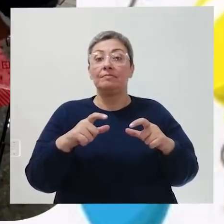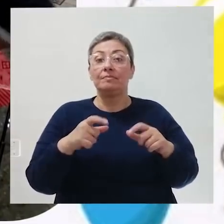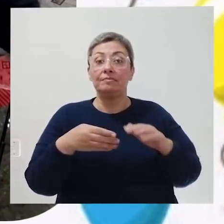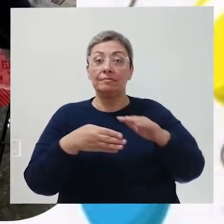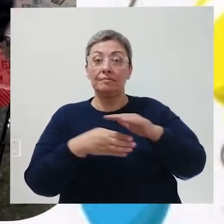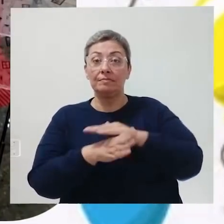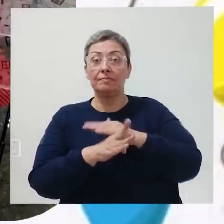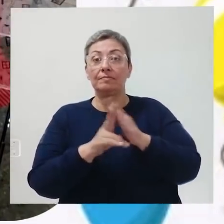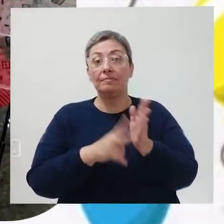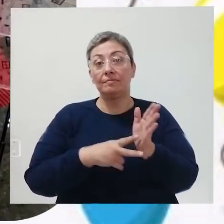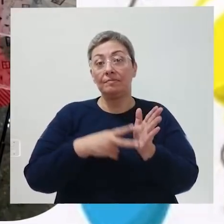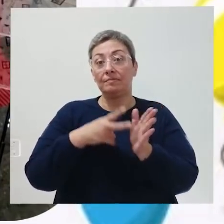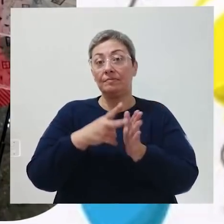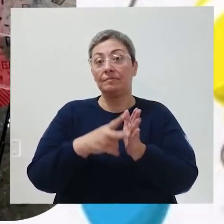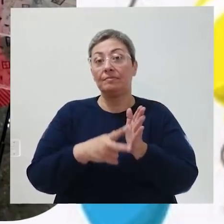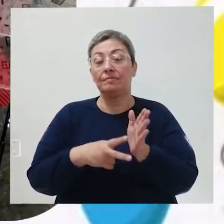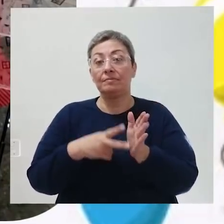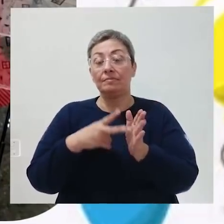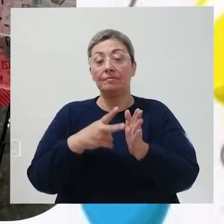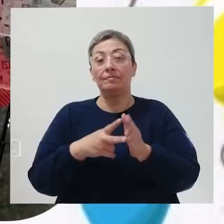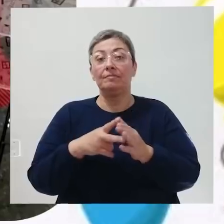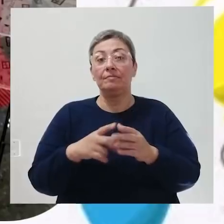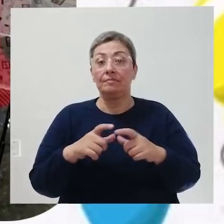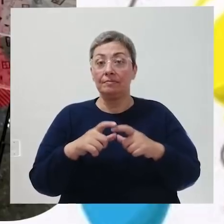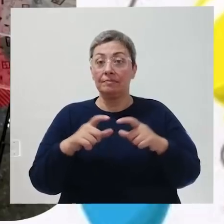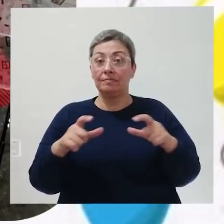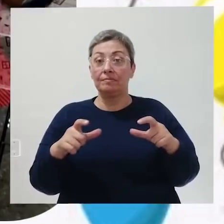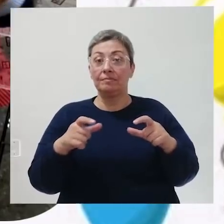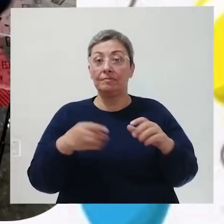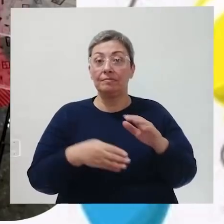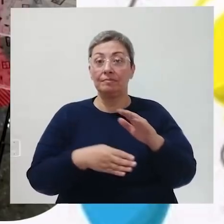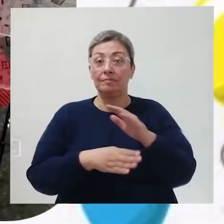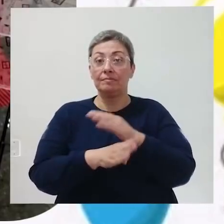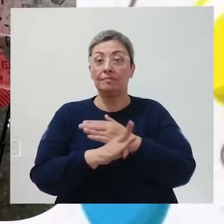a passagem do velho trem.